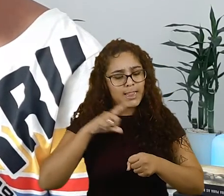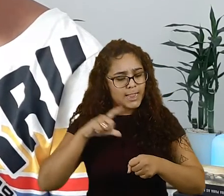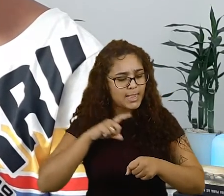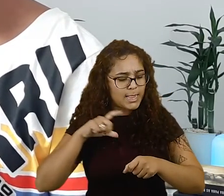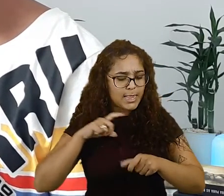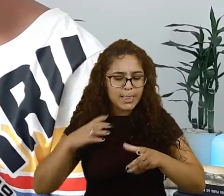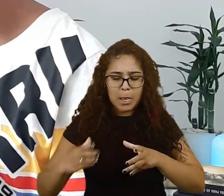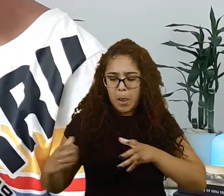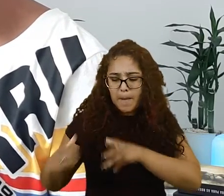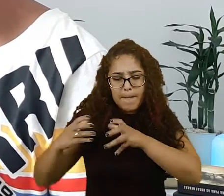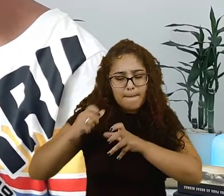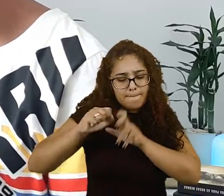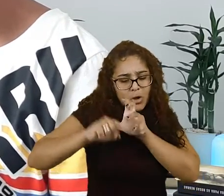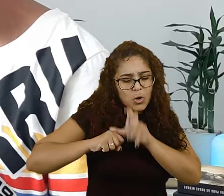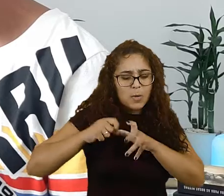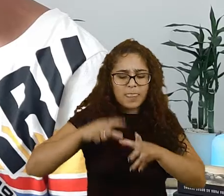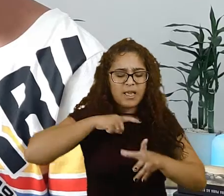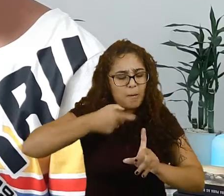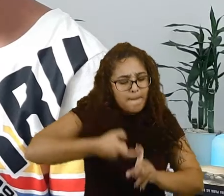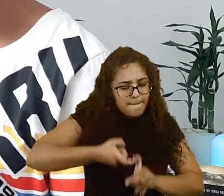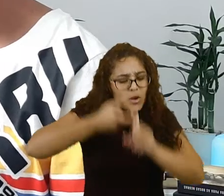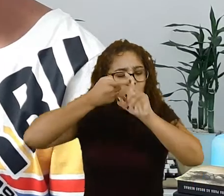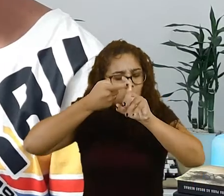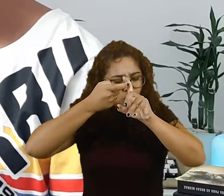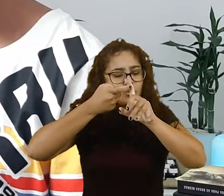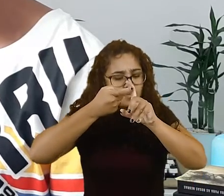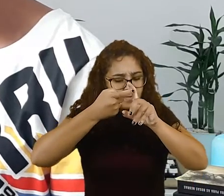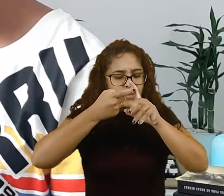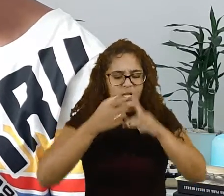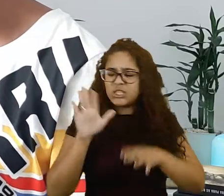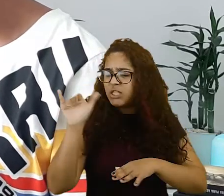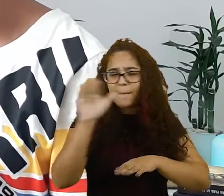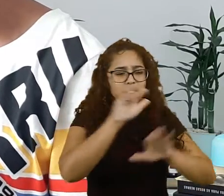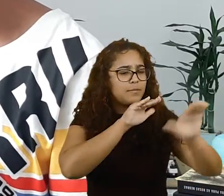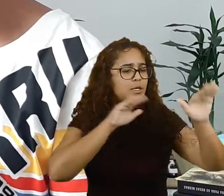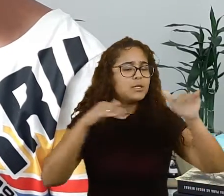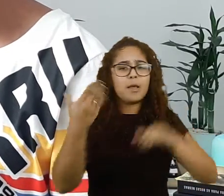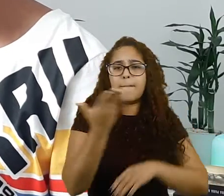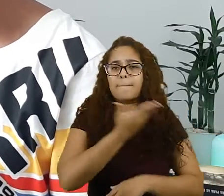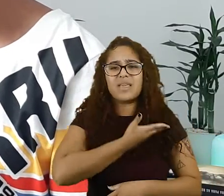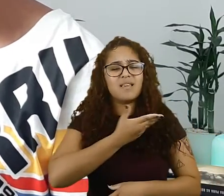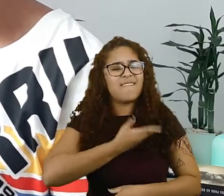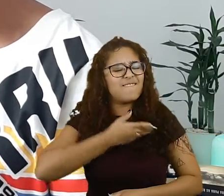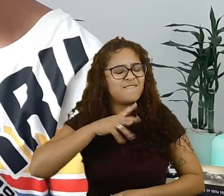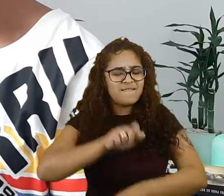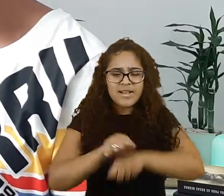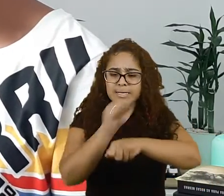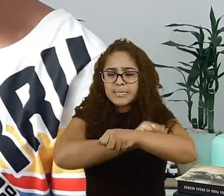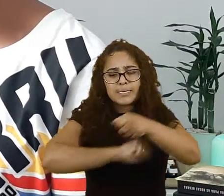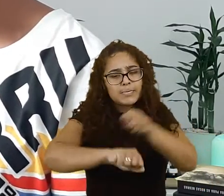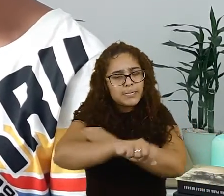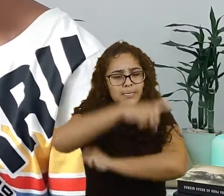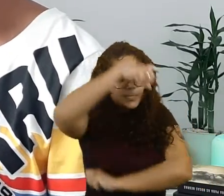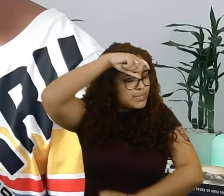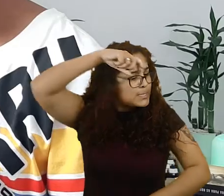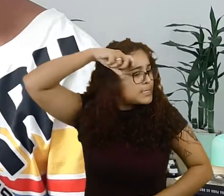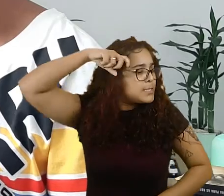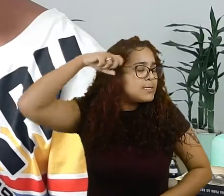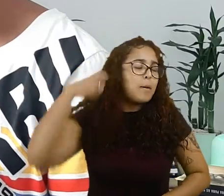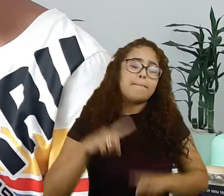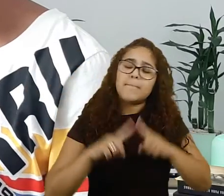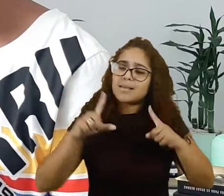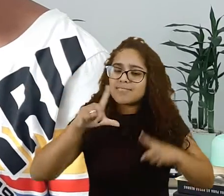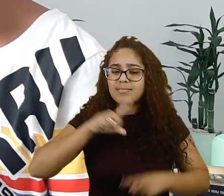pedra. Traz carroça, traz caçamba, traz guindaste, isso o peso, chama a gente, faz esforço e no